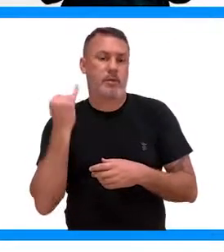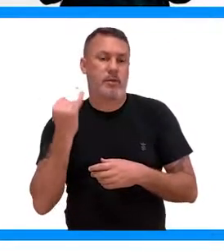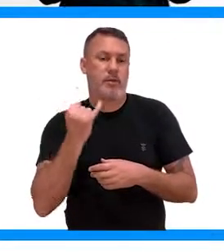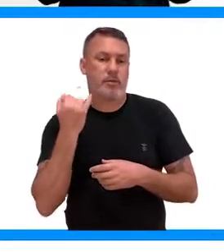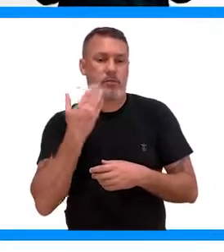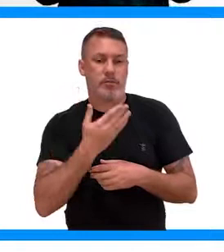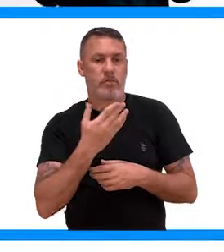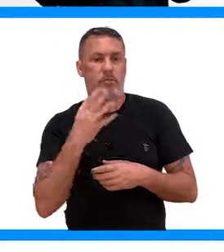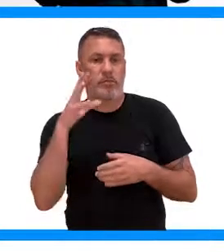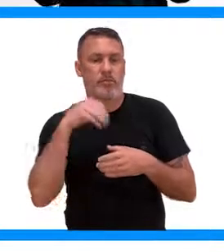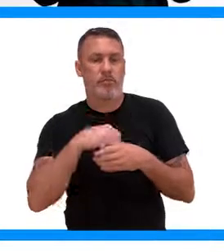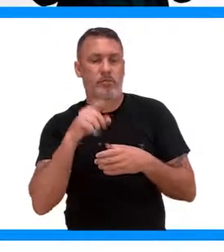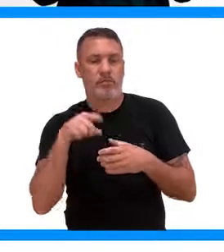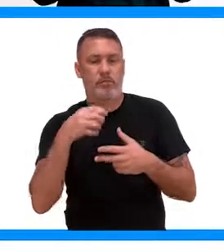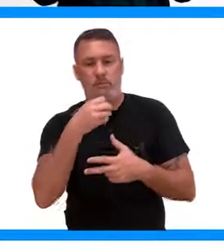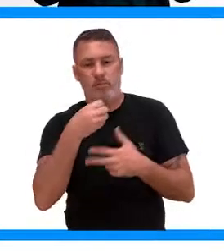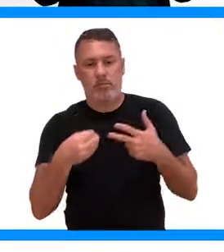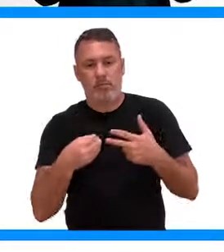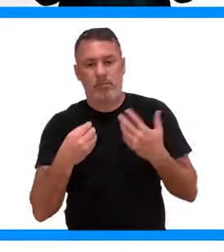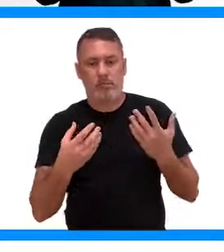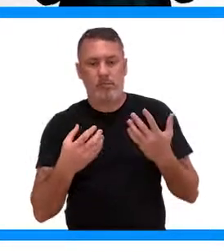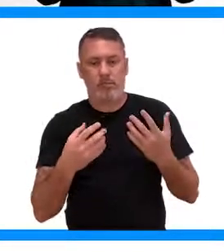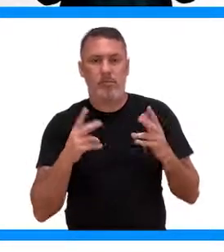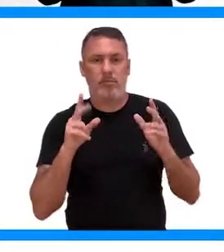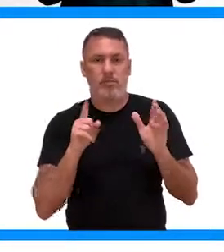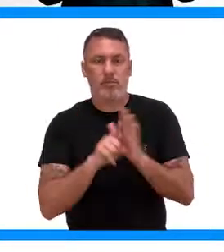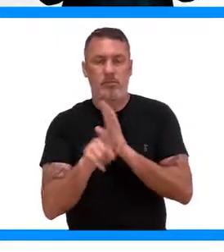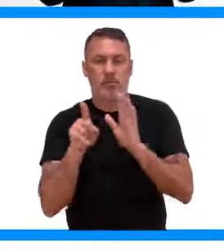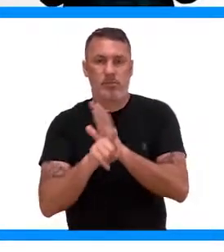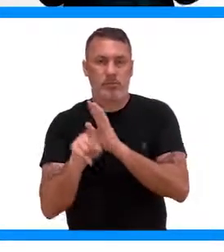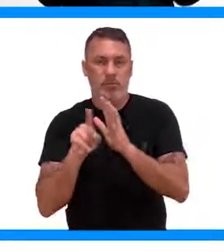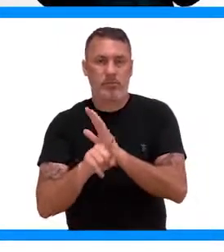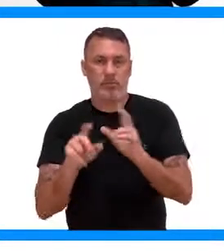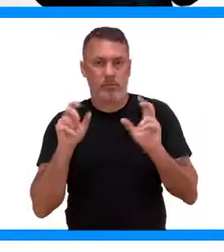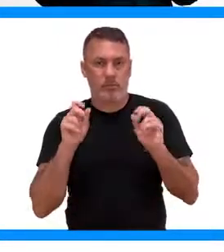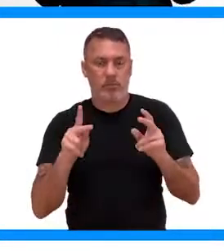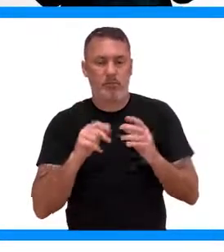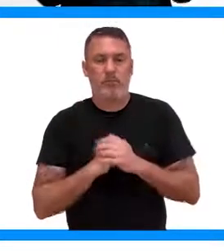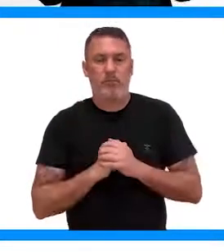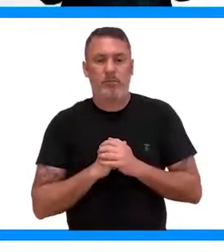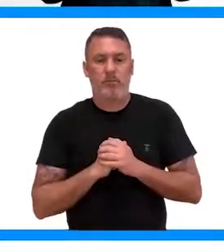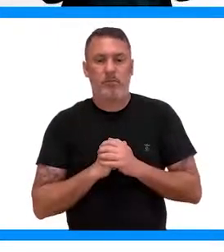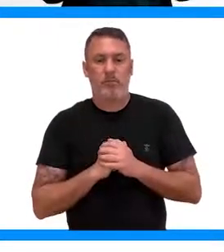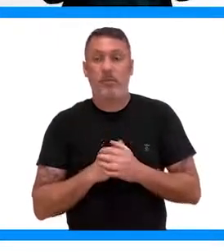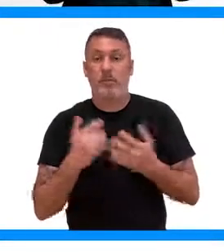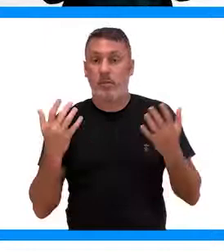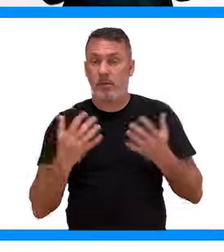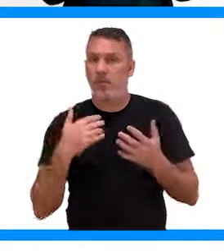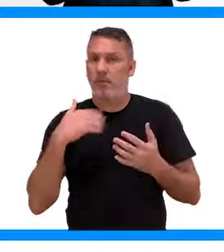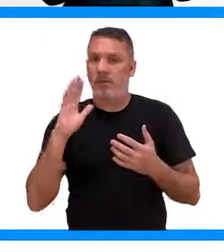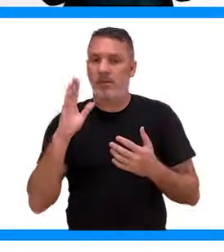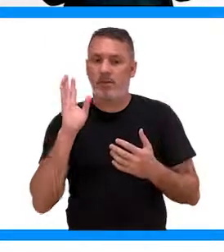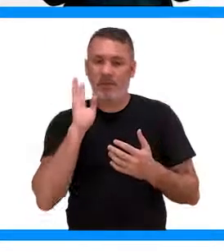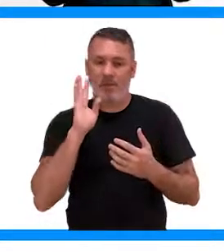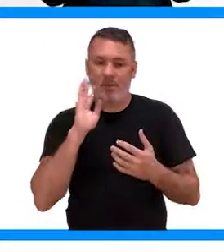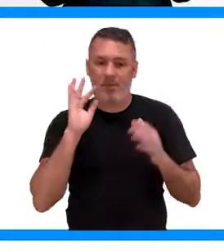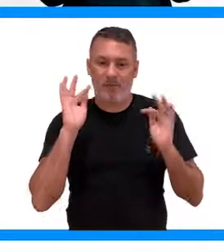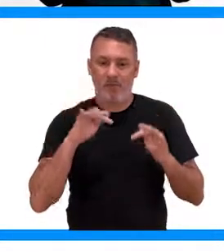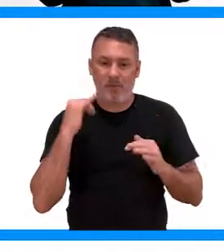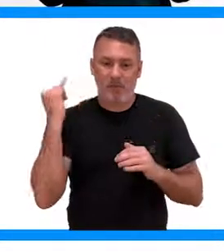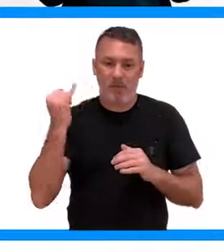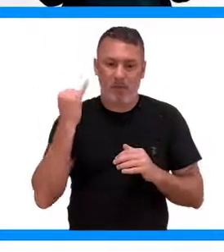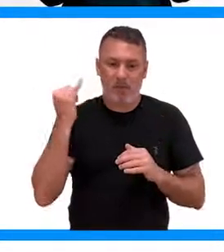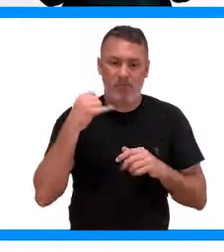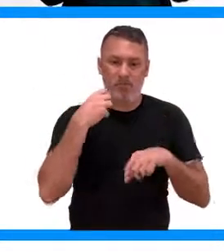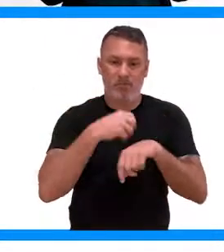muy importante, que es la cuestión del Enem. Bien? Agora nós vamos para a parte